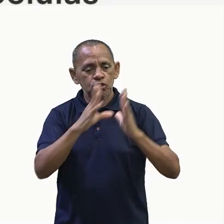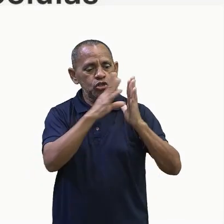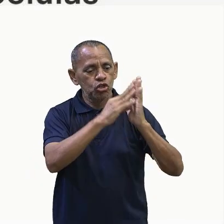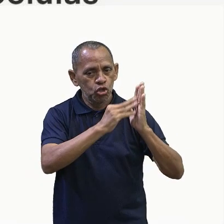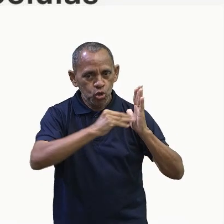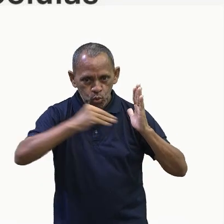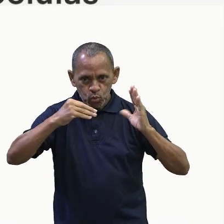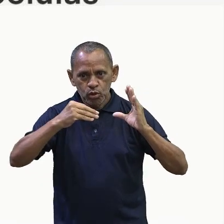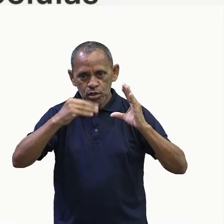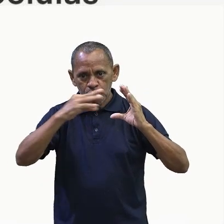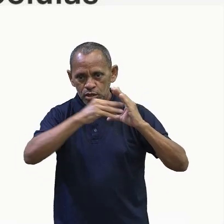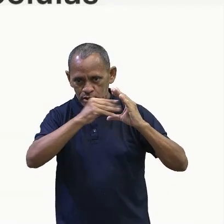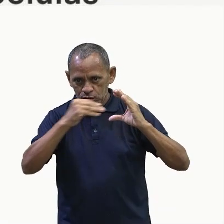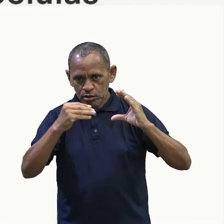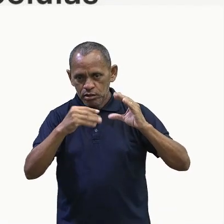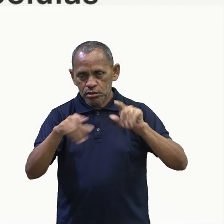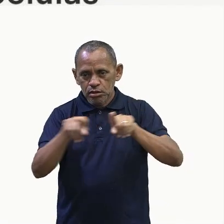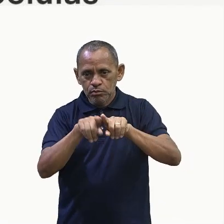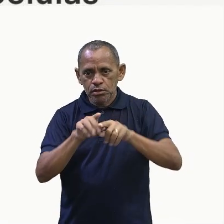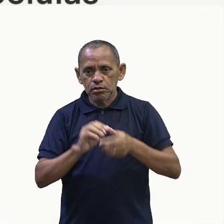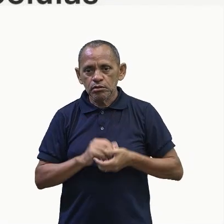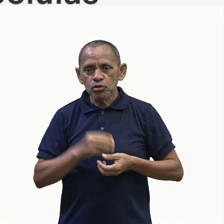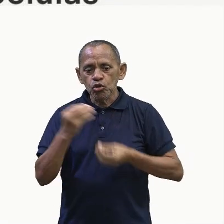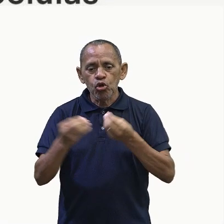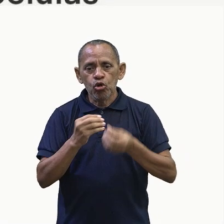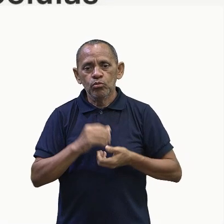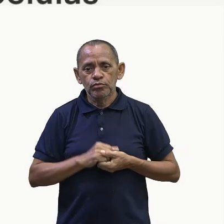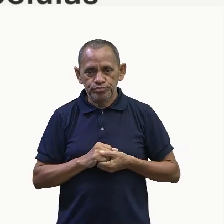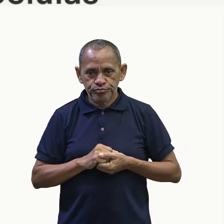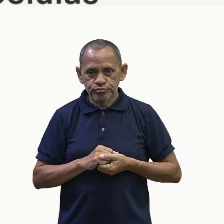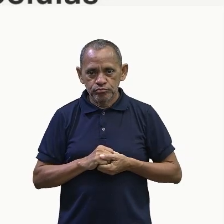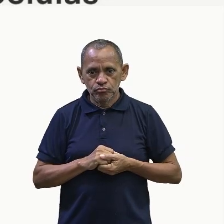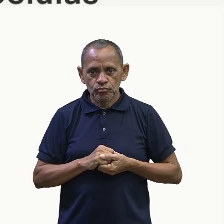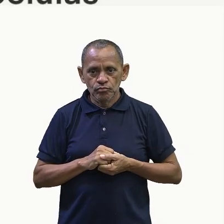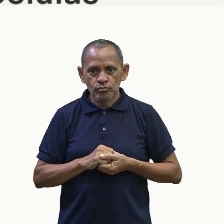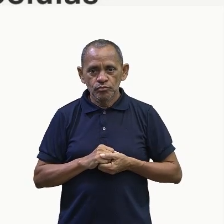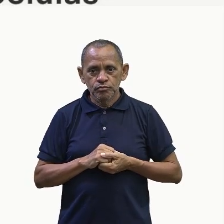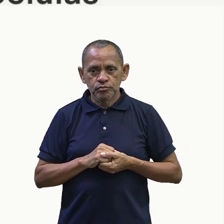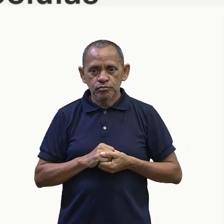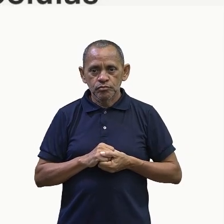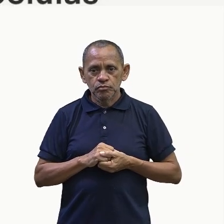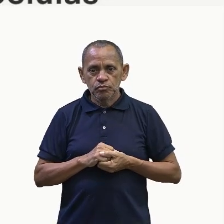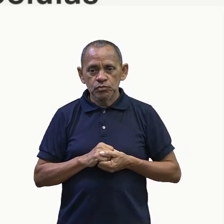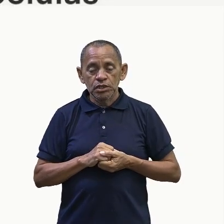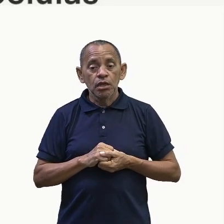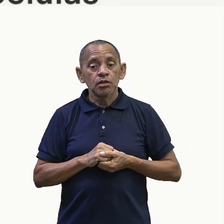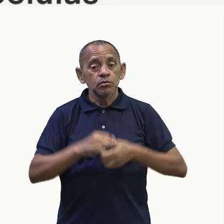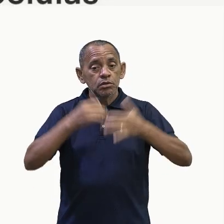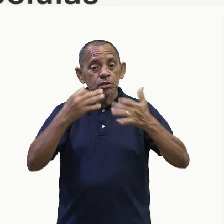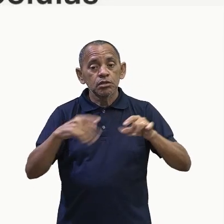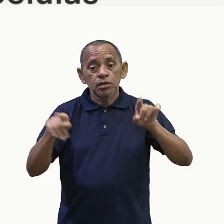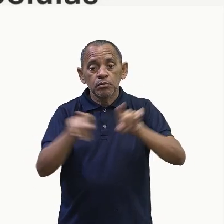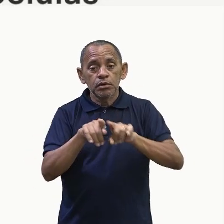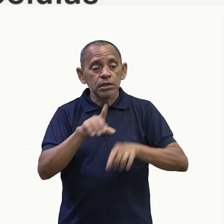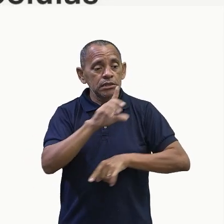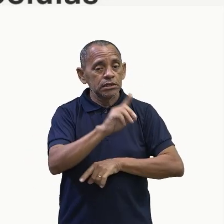DNA. Então, vejam vocês aqui que nós estamos falando agora que esse DNA